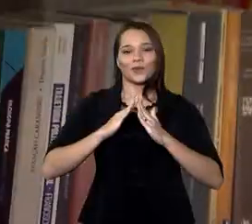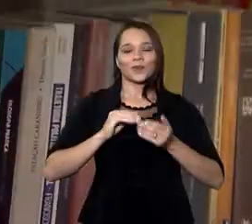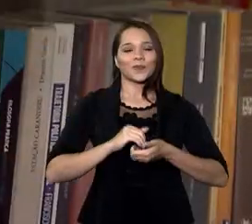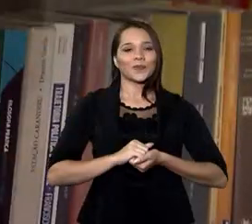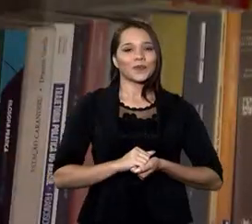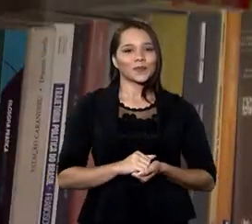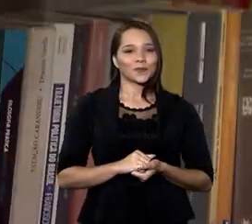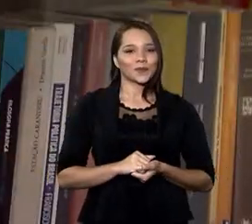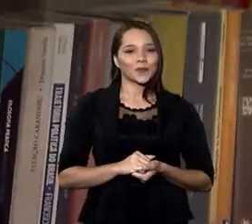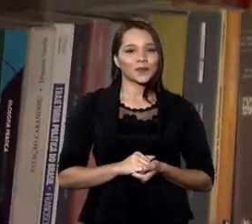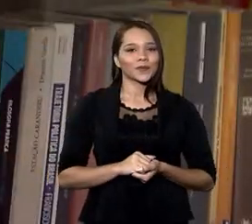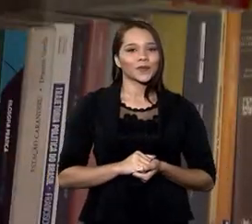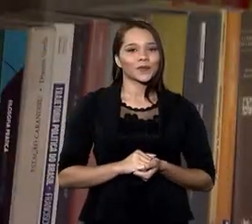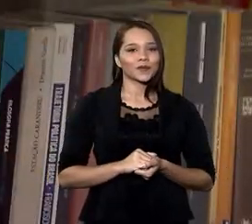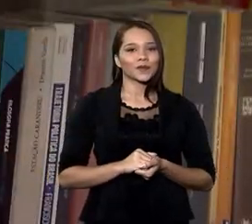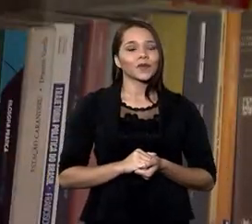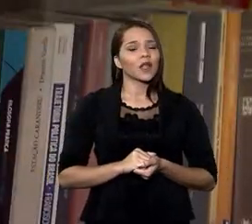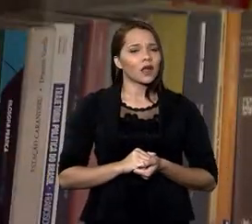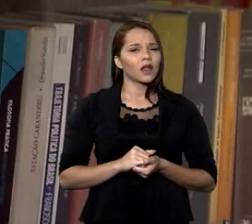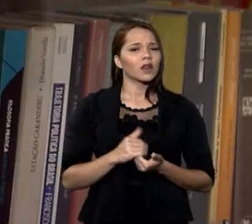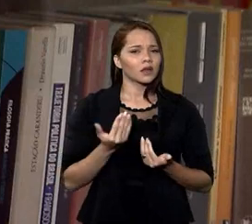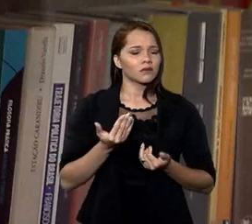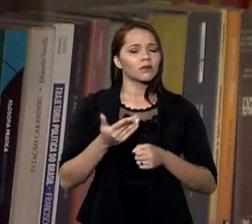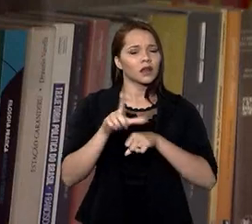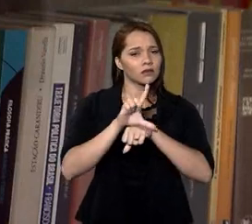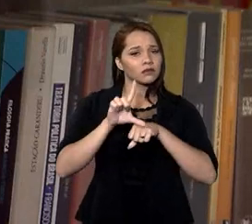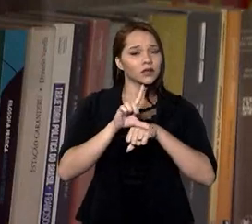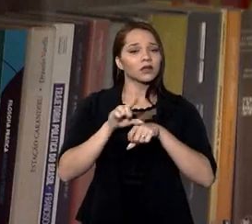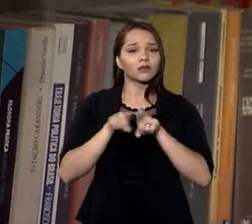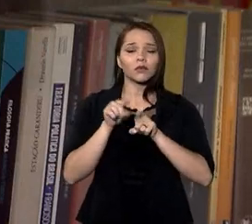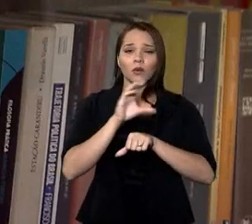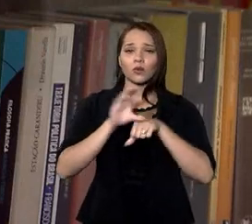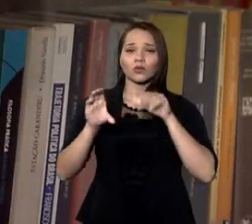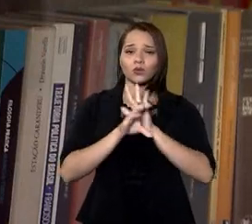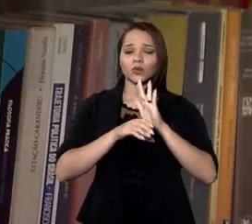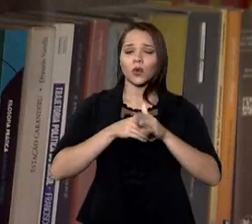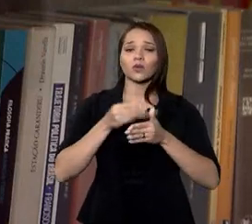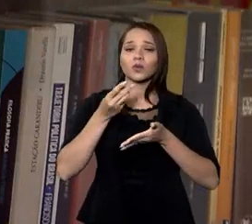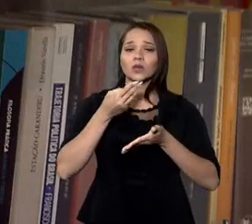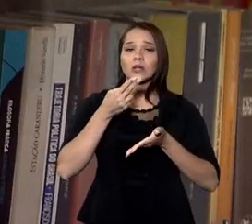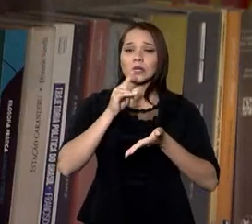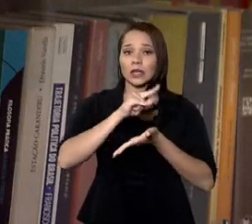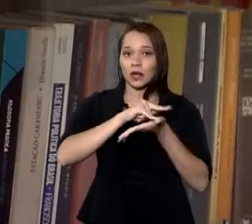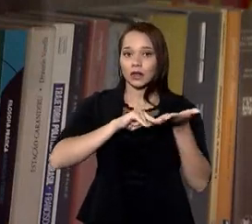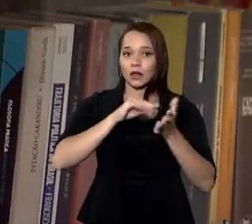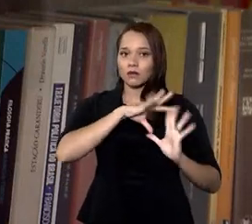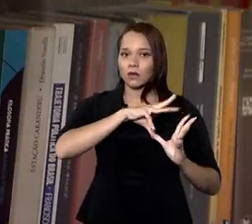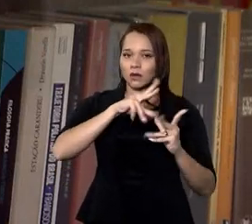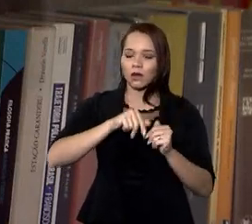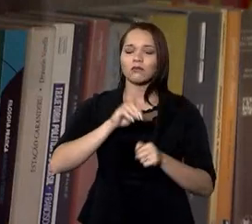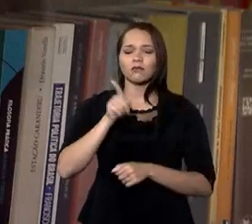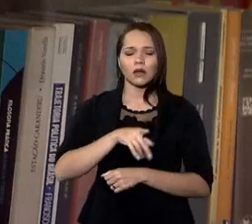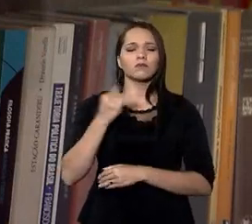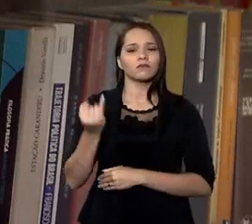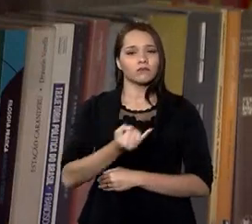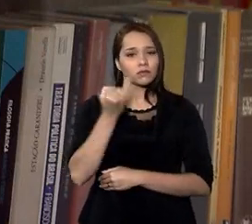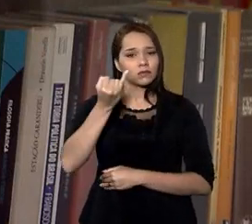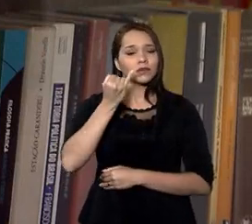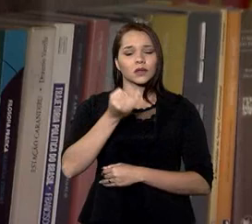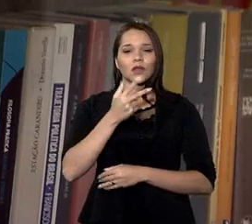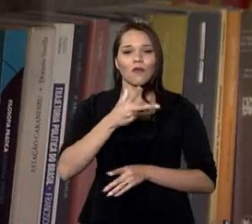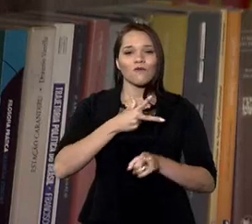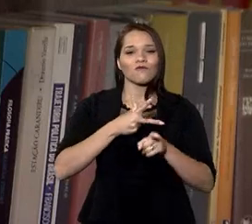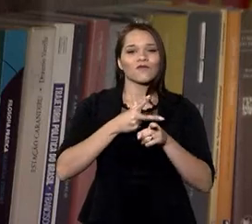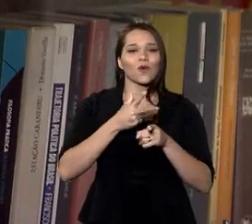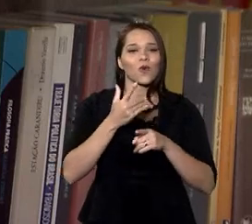e é claro que a legislação a constituição e os tratados internacionais são muito importantes como conquistas